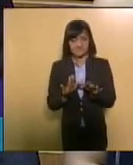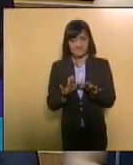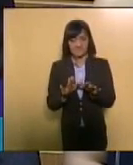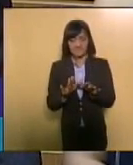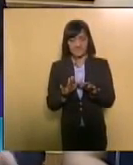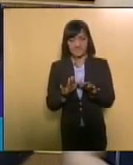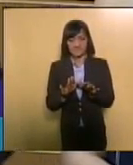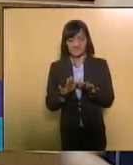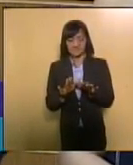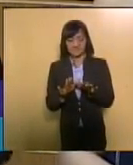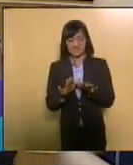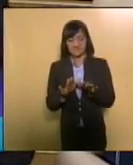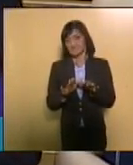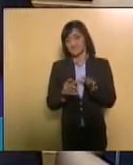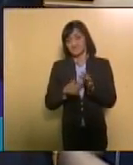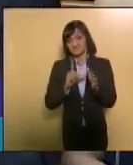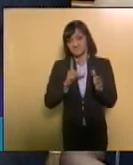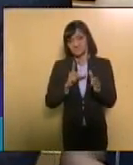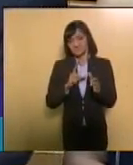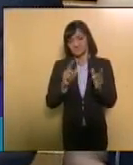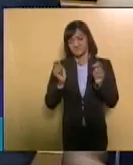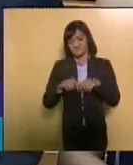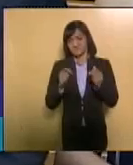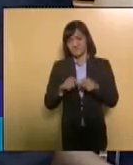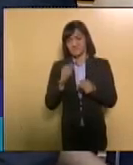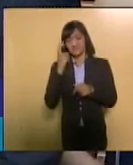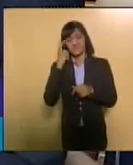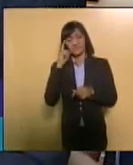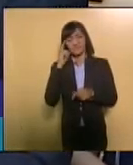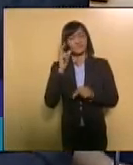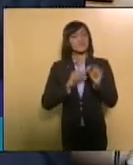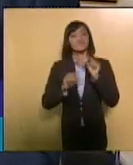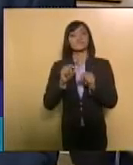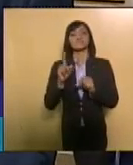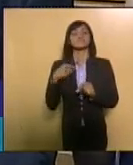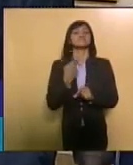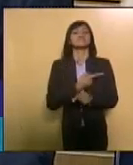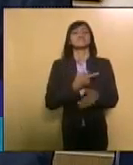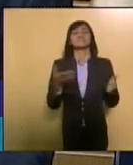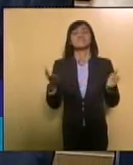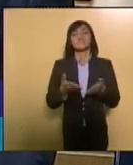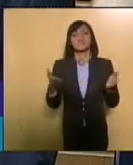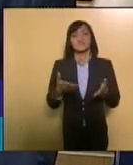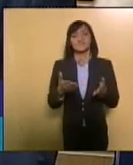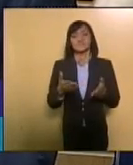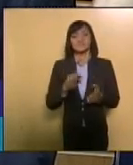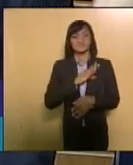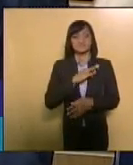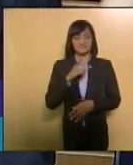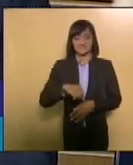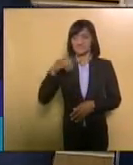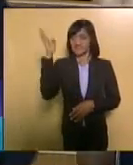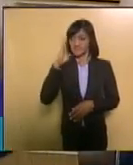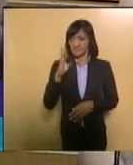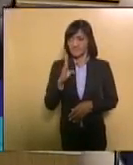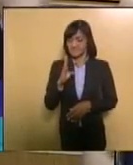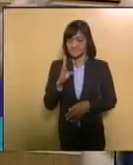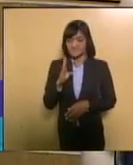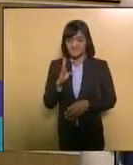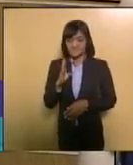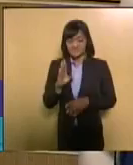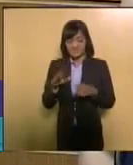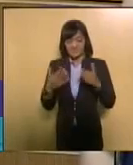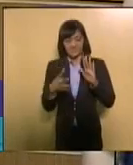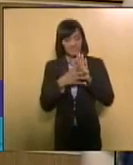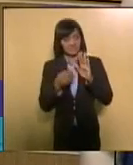qualificada fazendo uma breve reflexão aqui sobre o que nós temos hoje em geral das polícias no Brasil e o que que seria esse modelo